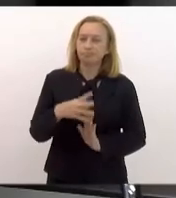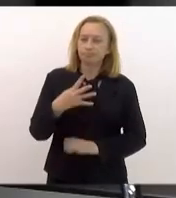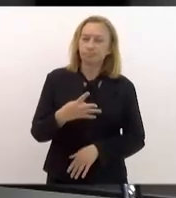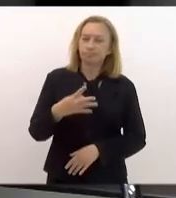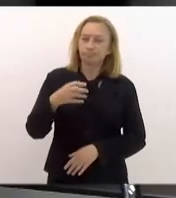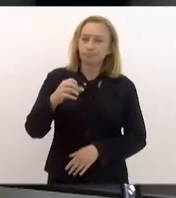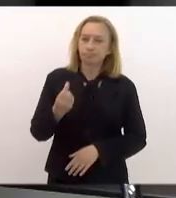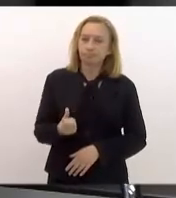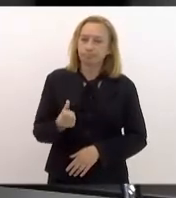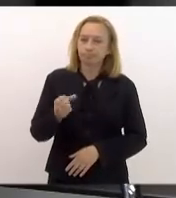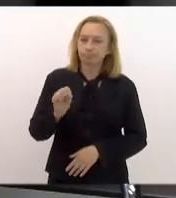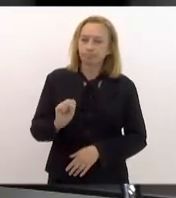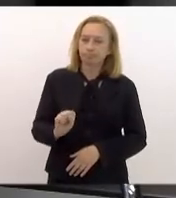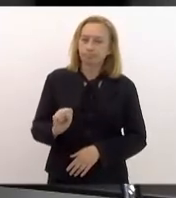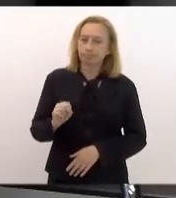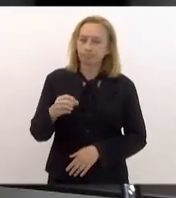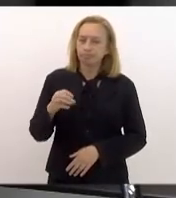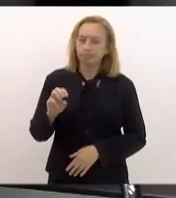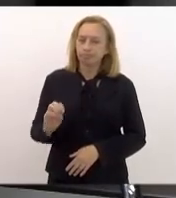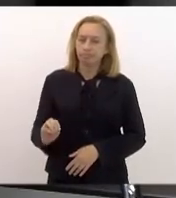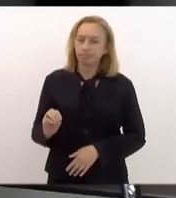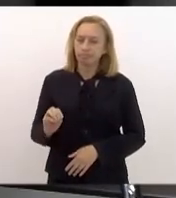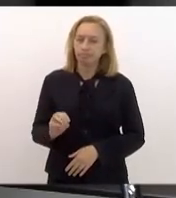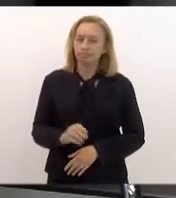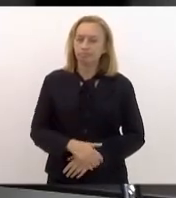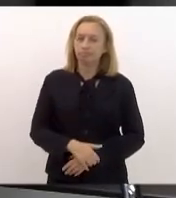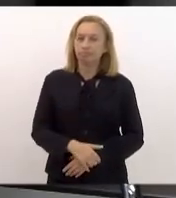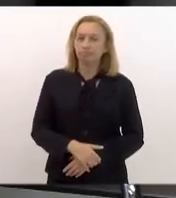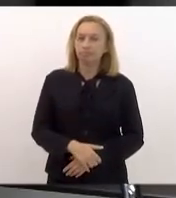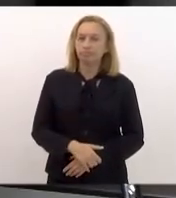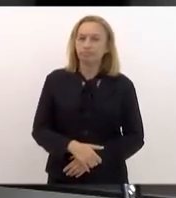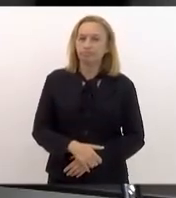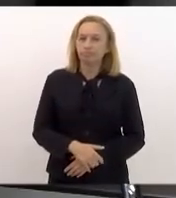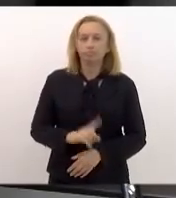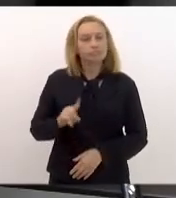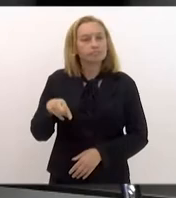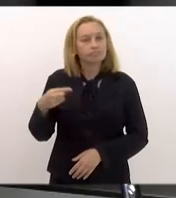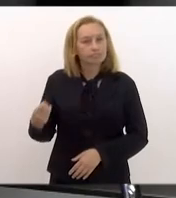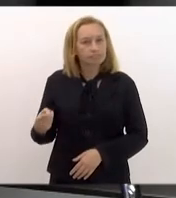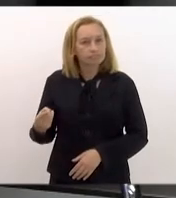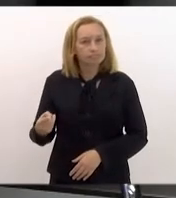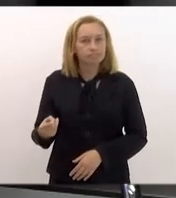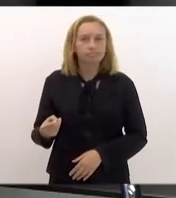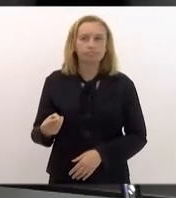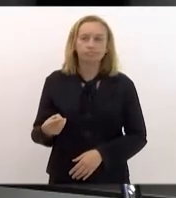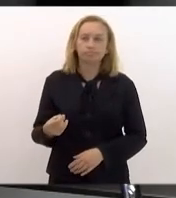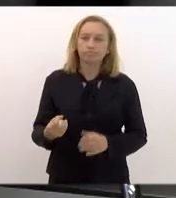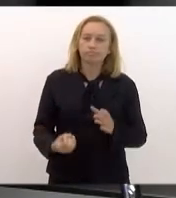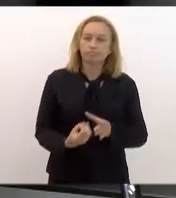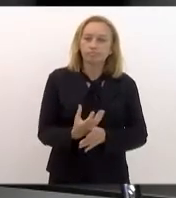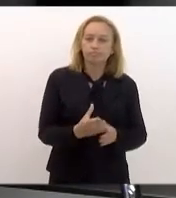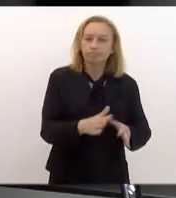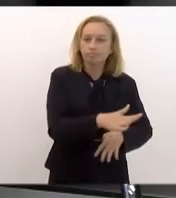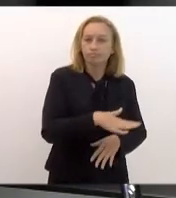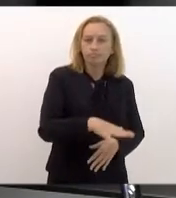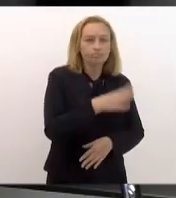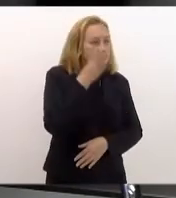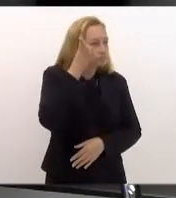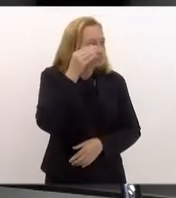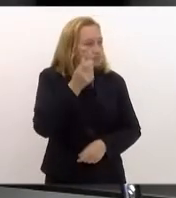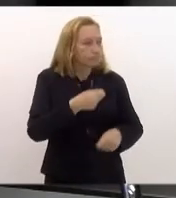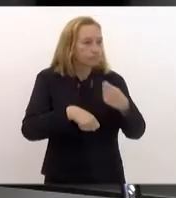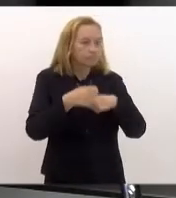46890, que é o decreto CELCA, é que depois que estabelecida essas regiões de interesse econômico, é que a gente